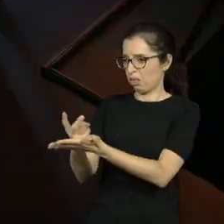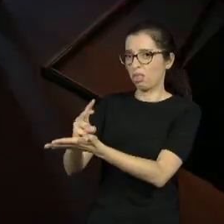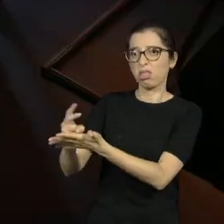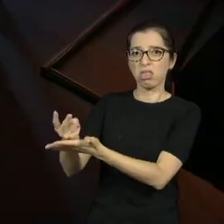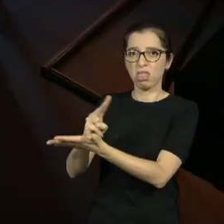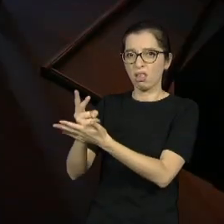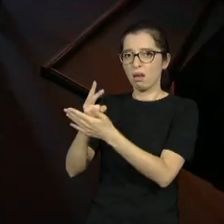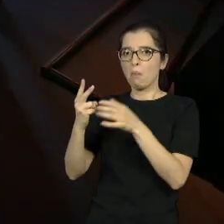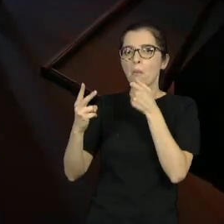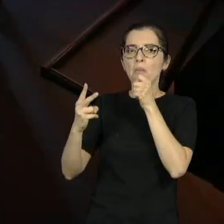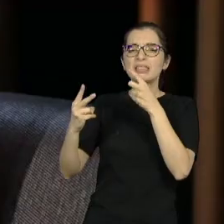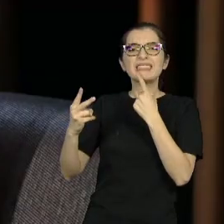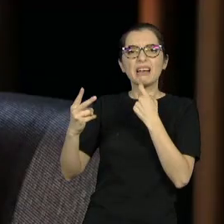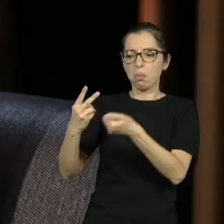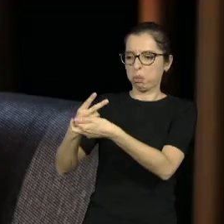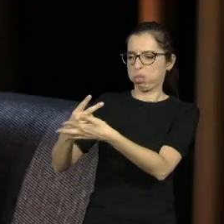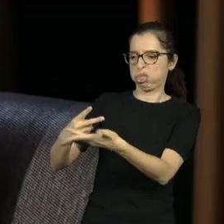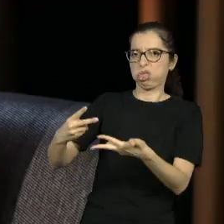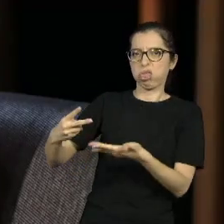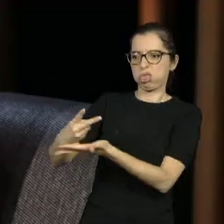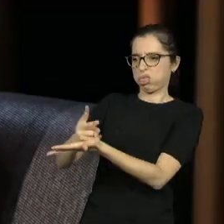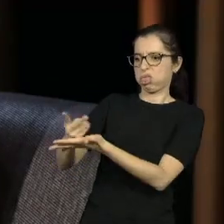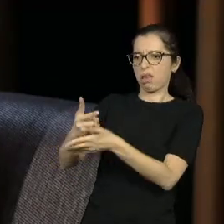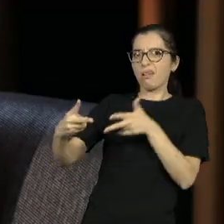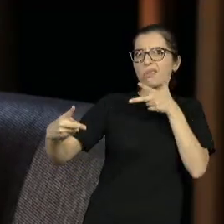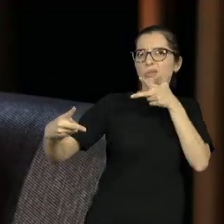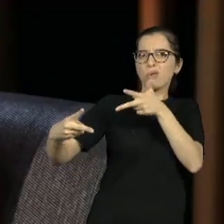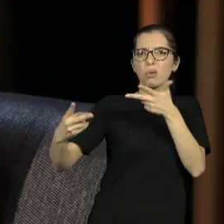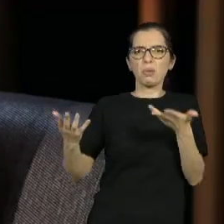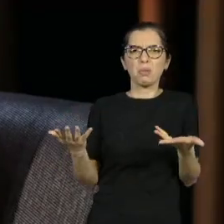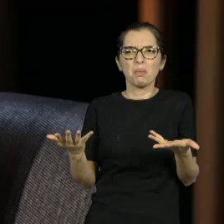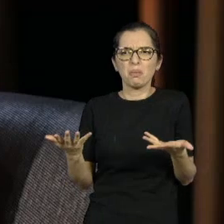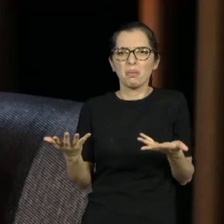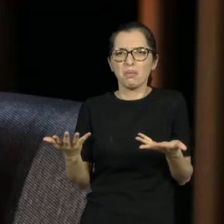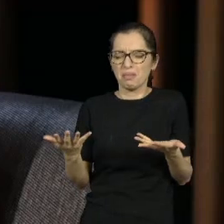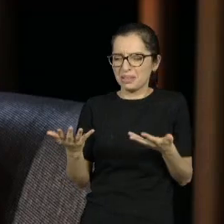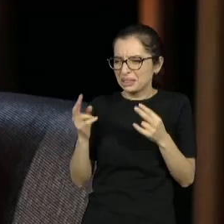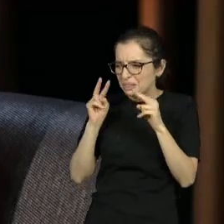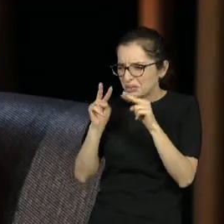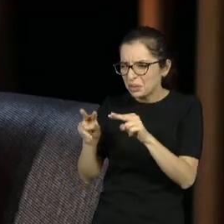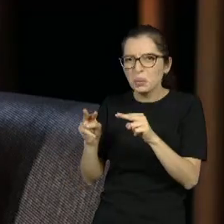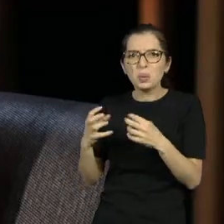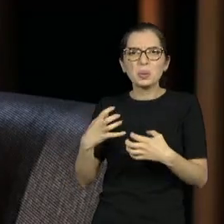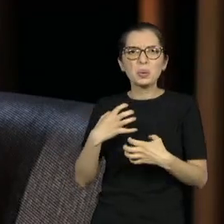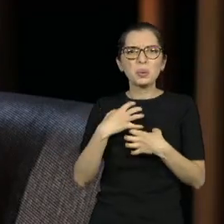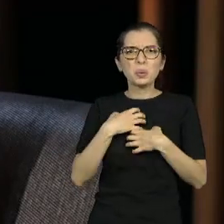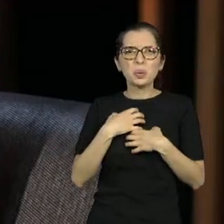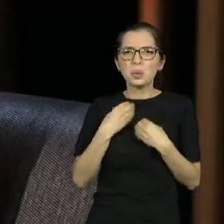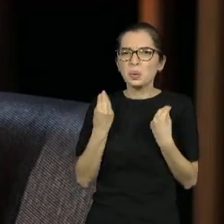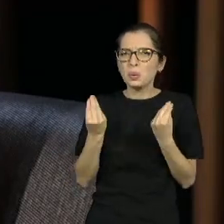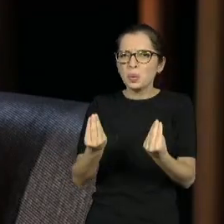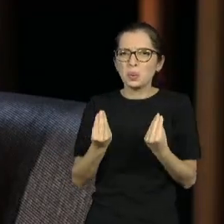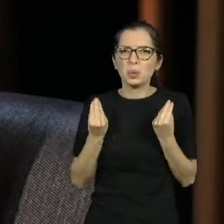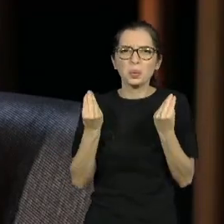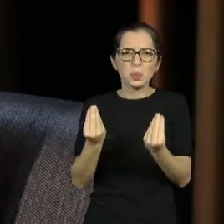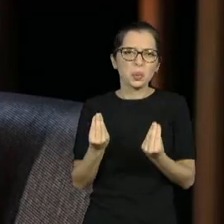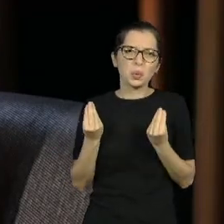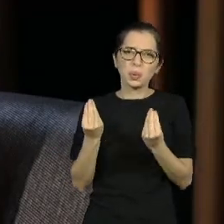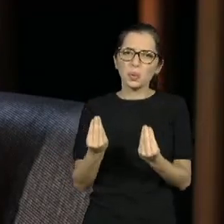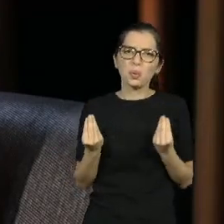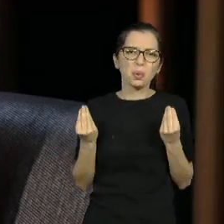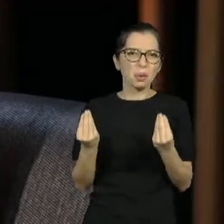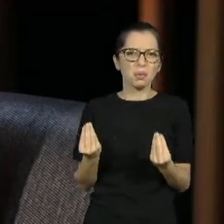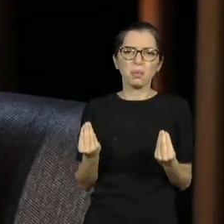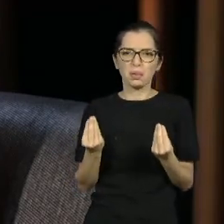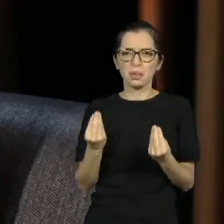com muito sangue antes muito durante muitos minutos com uma pessoa filmando e afastando os demais até onde a